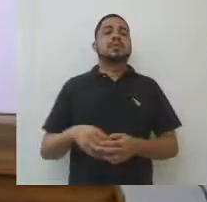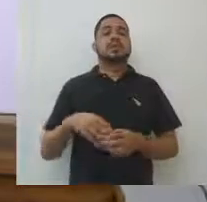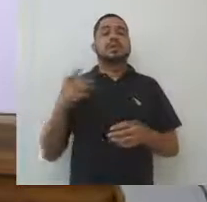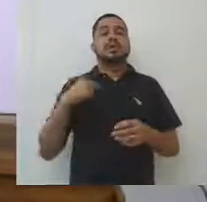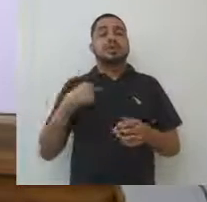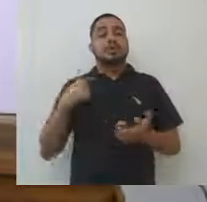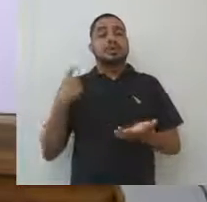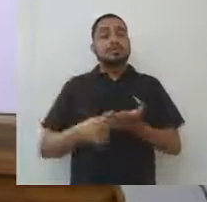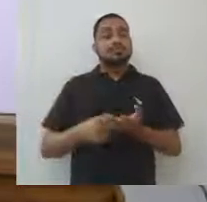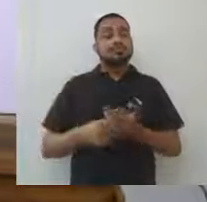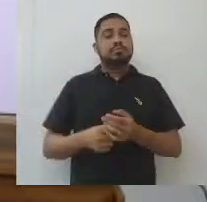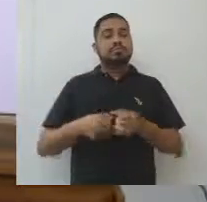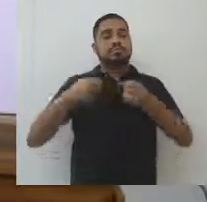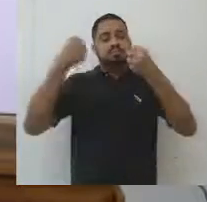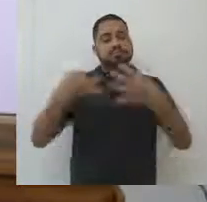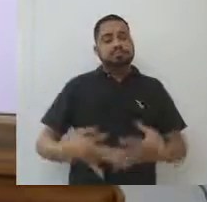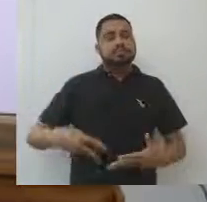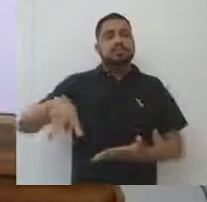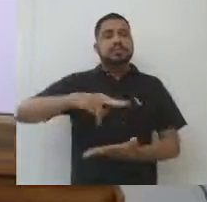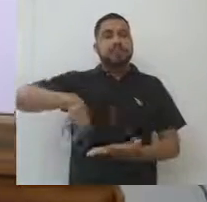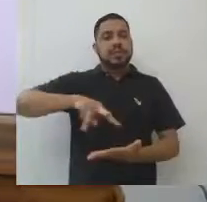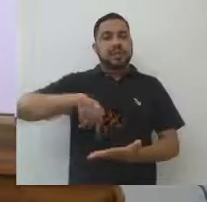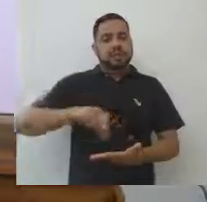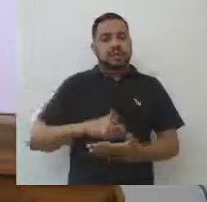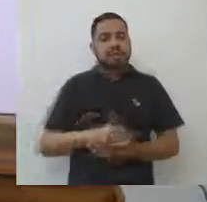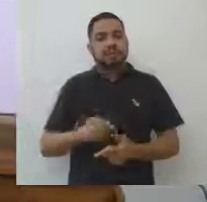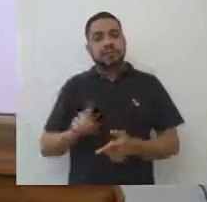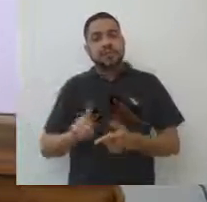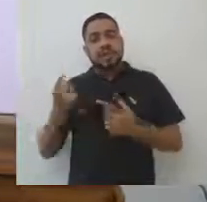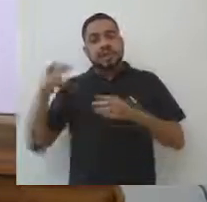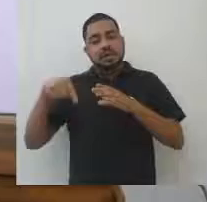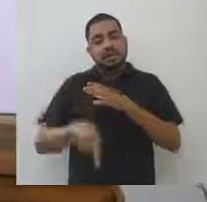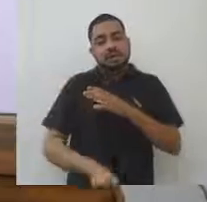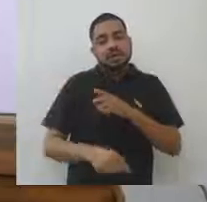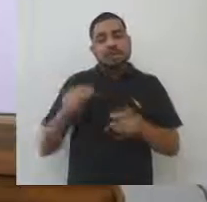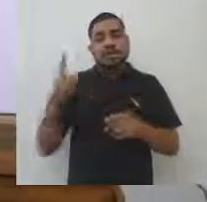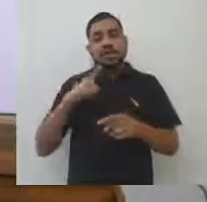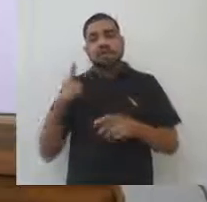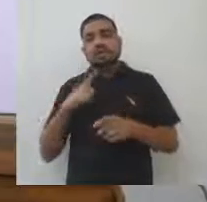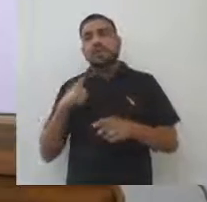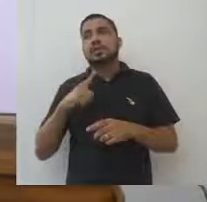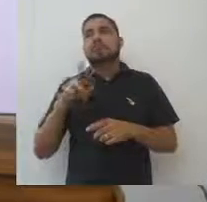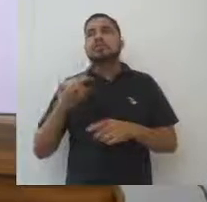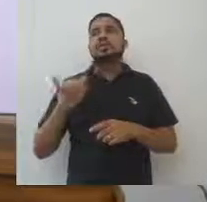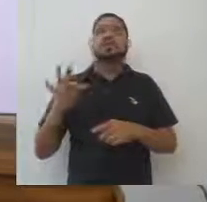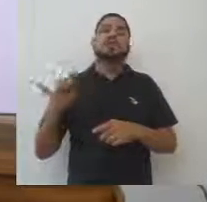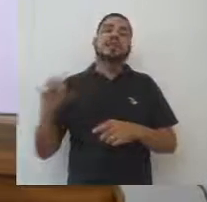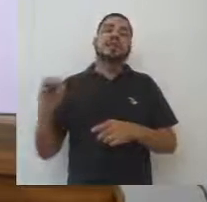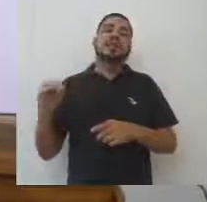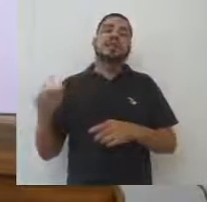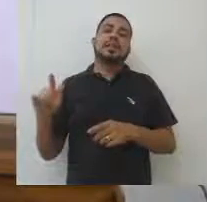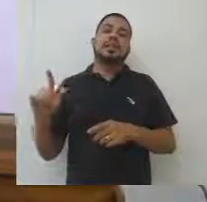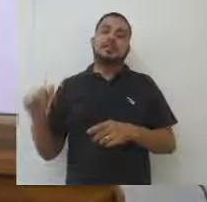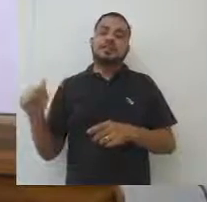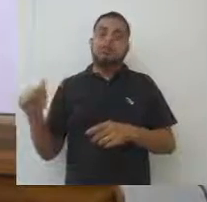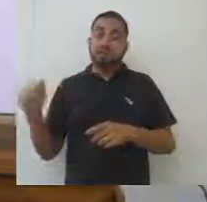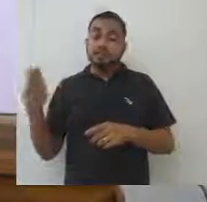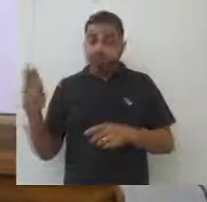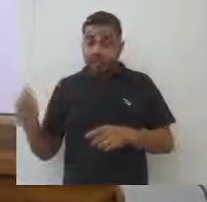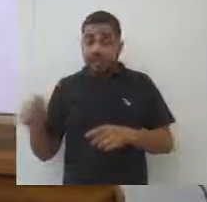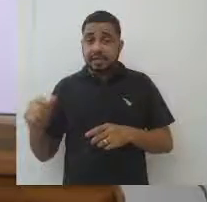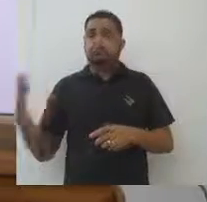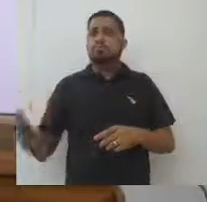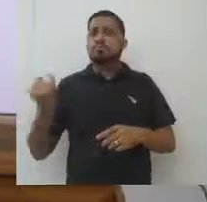que eu trouxe para vocês foi uma definição de dança mais apurada, que foi de Hubert Laban. Ele foi